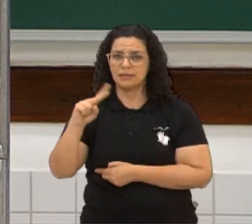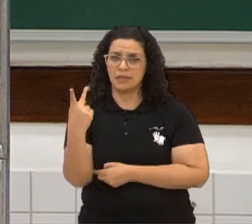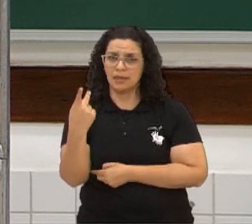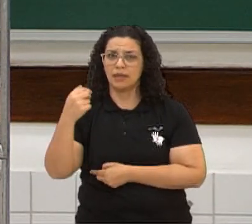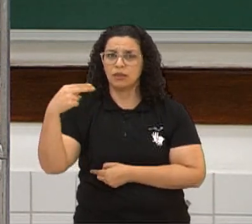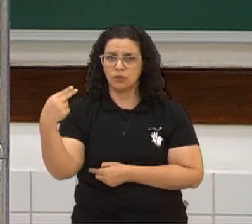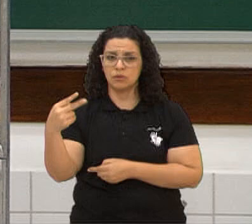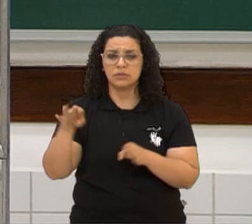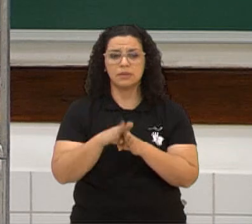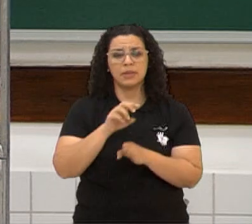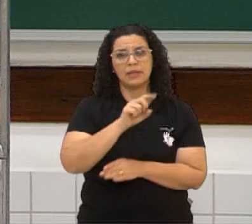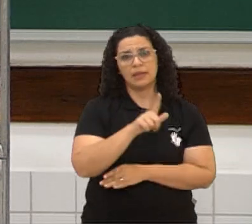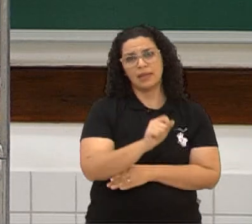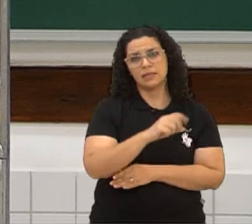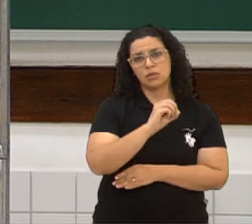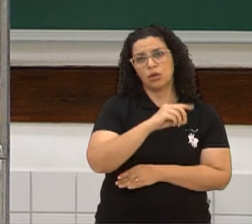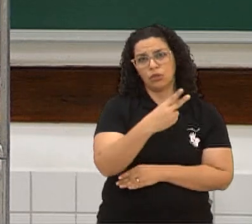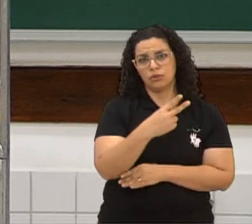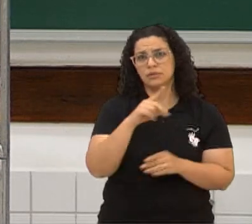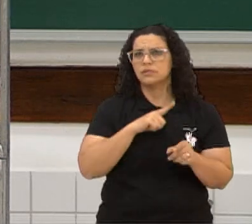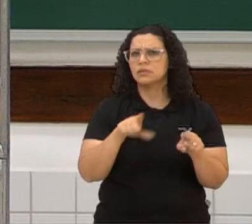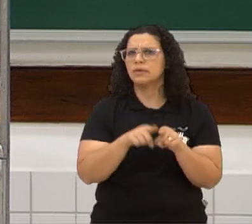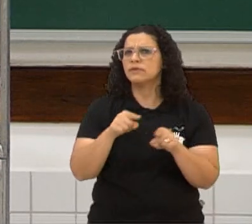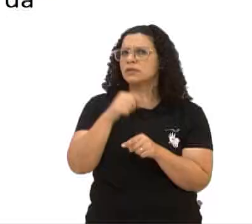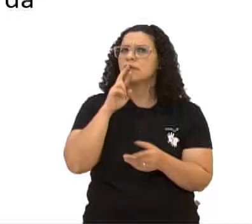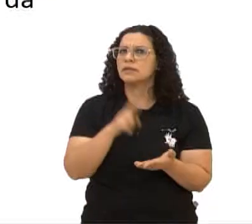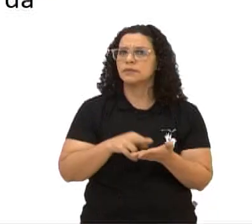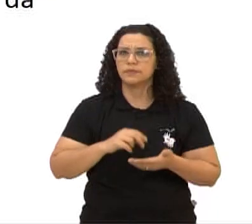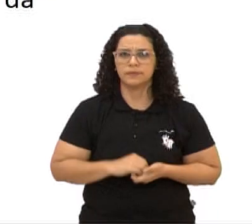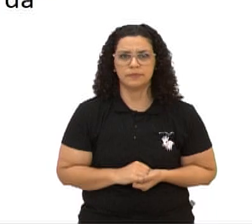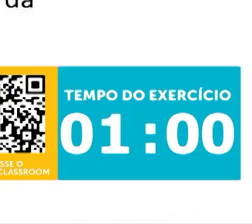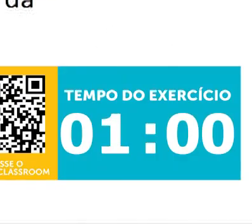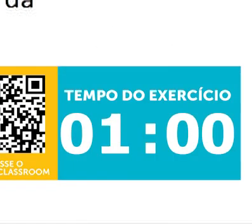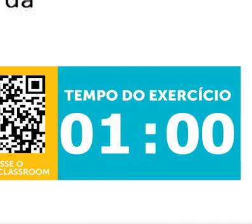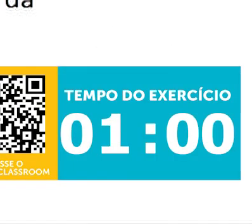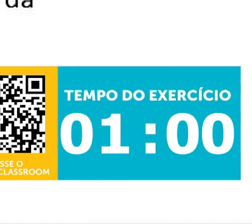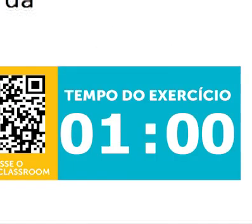e de gás oxigênio. Certo? Agora é com vocês.